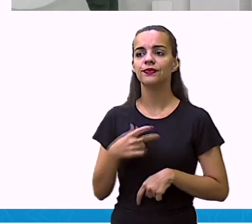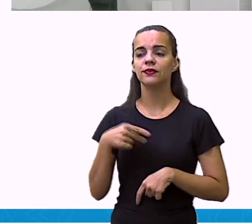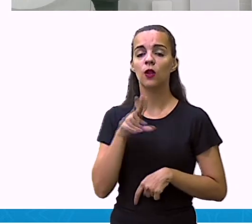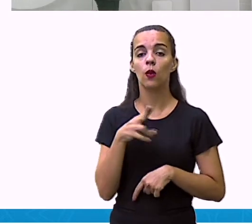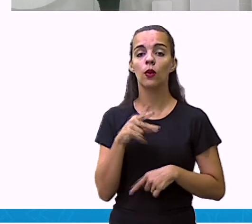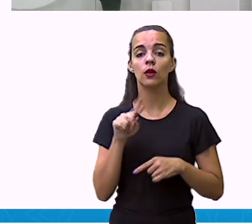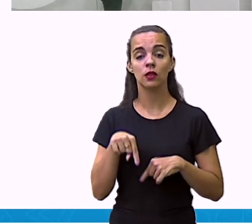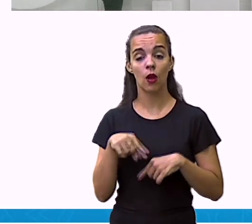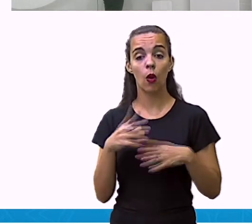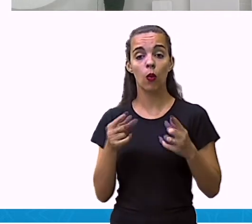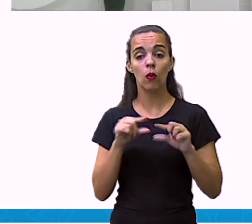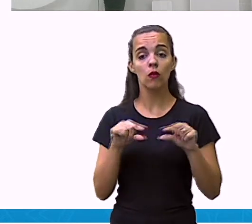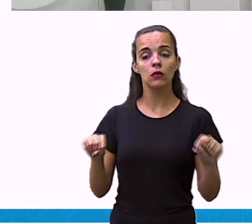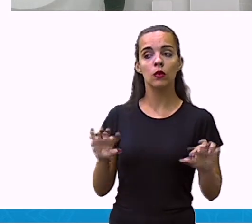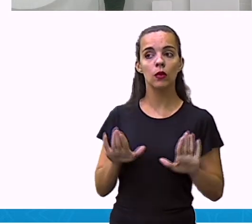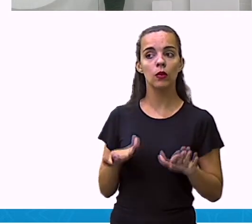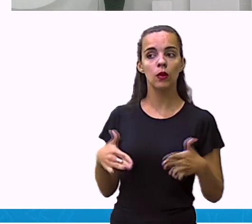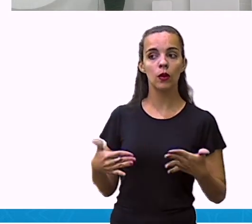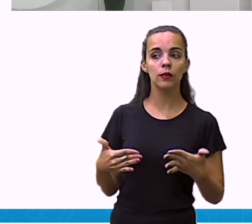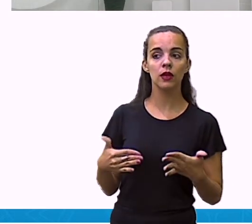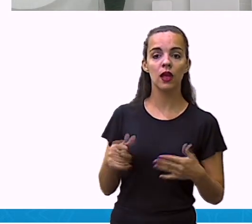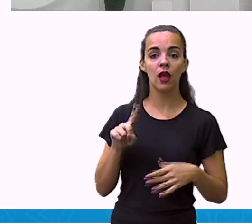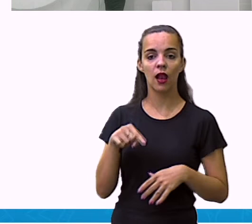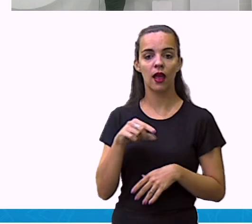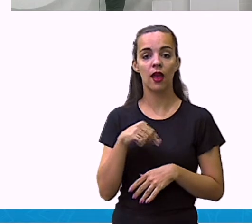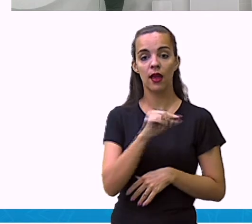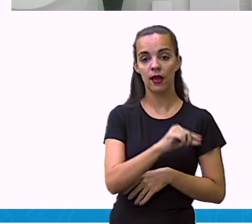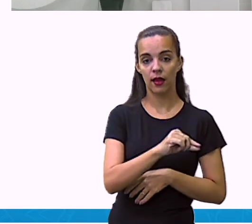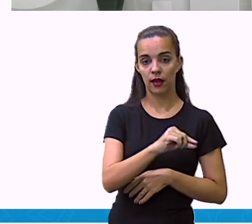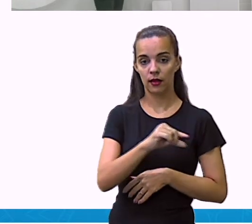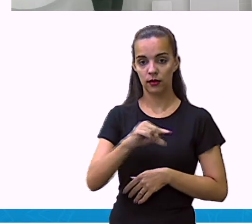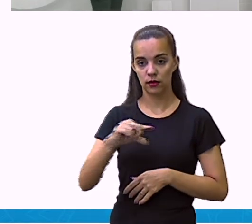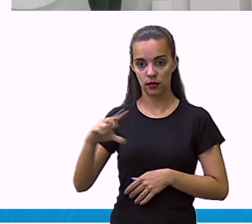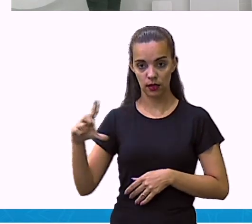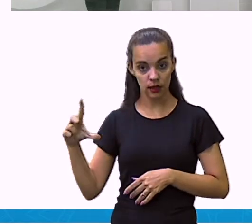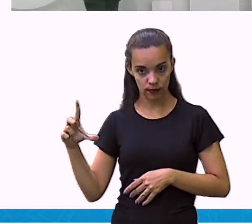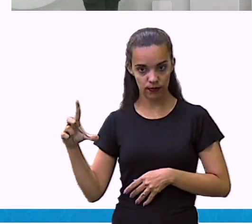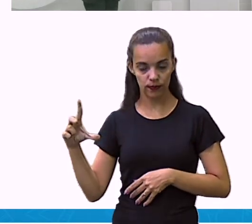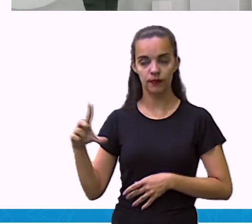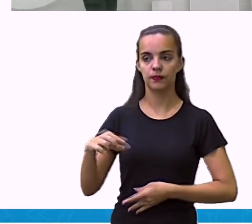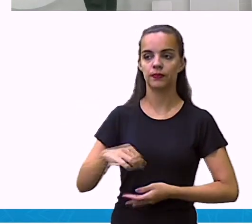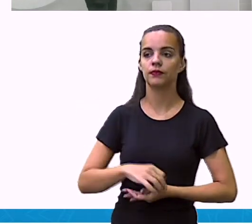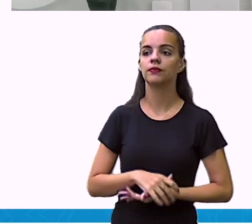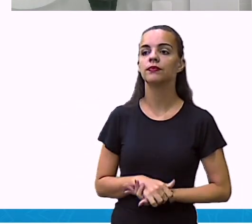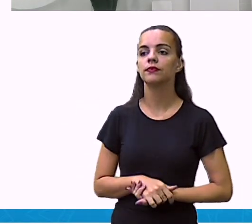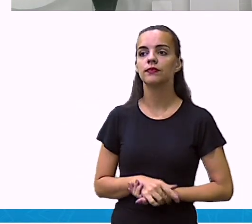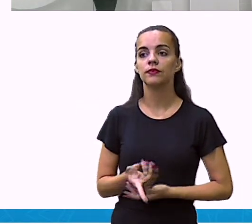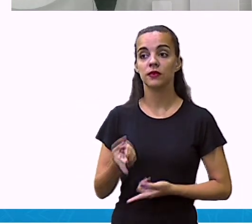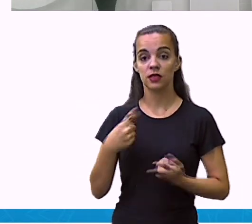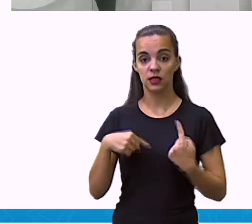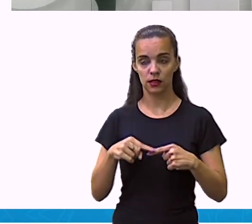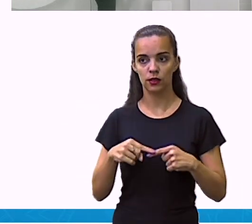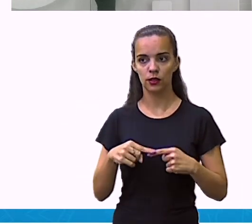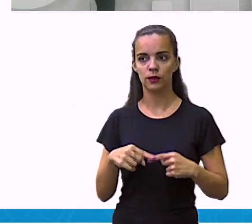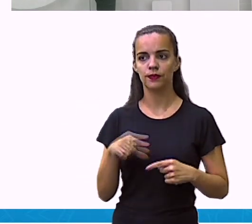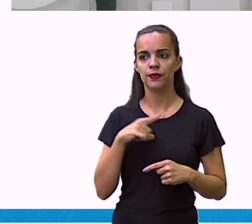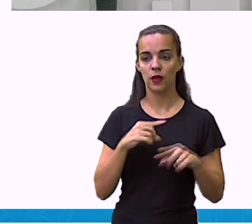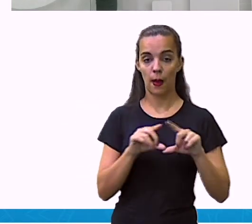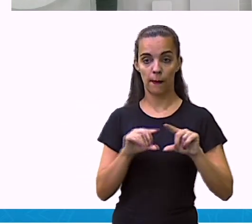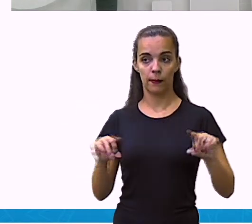ordem crescente. Vamos ligar aqui a ordem crescente. E a minha segunda